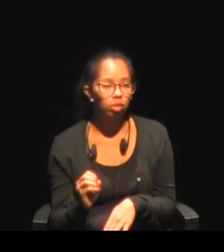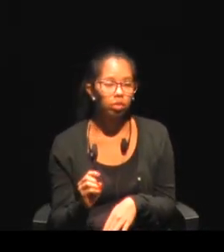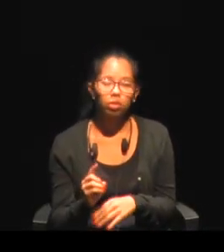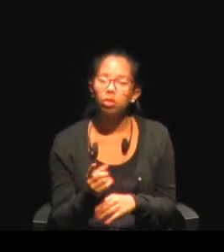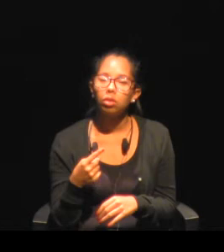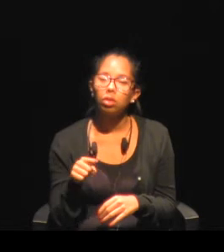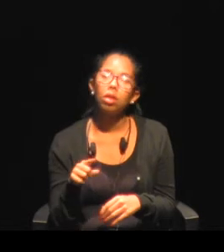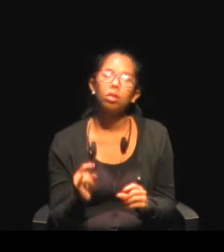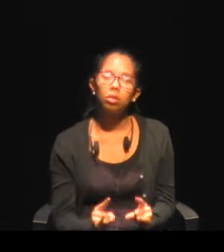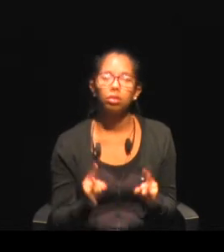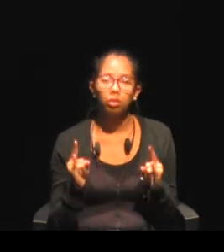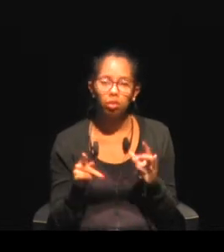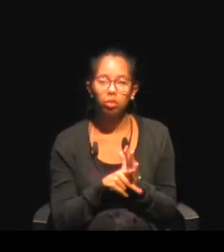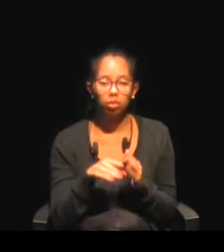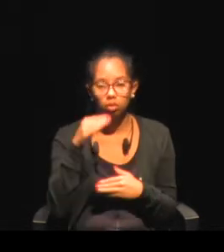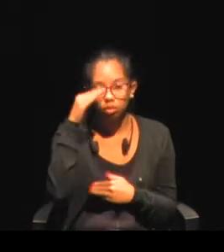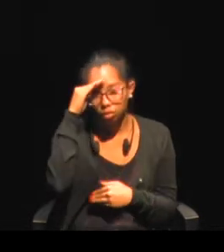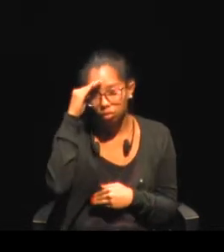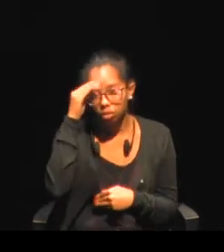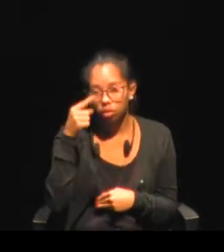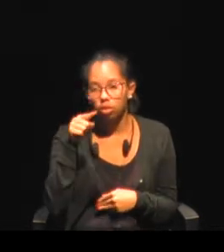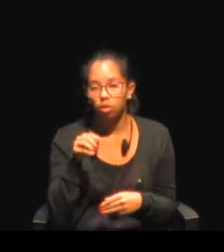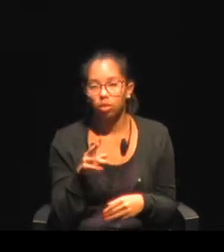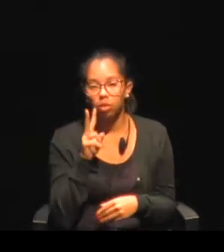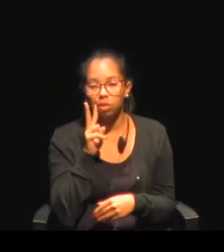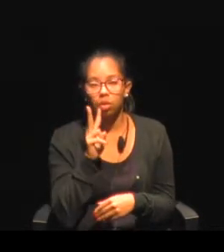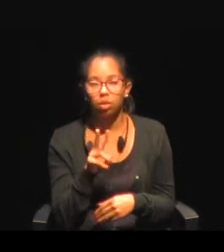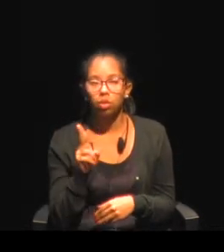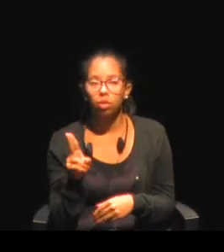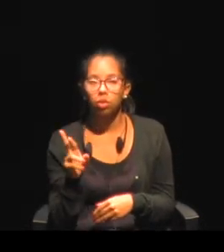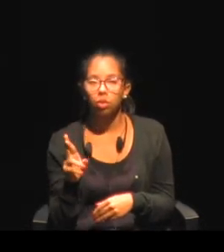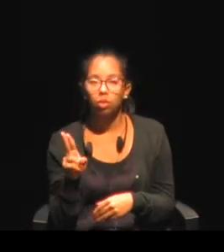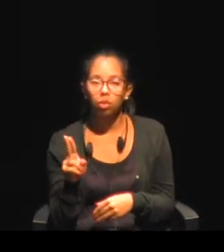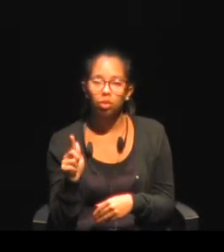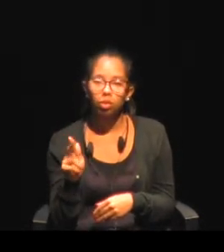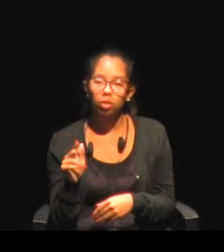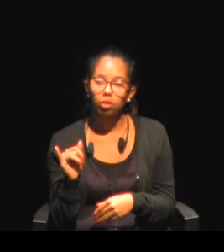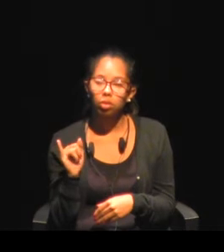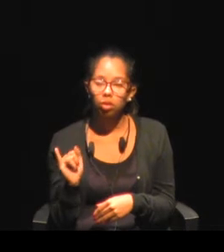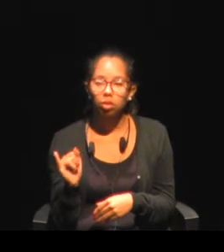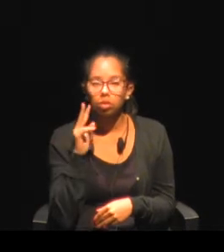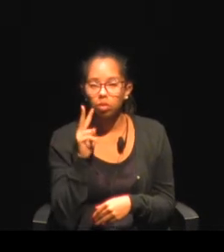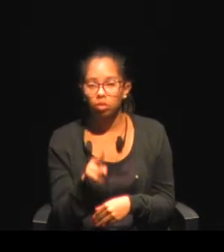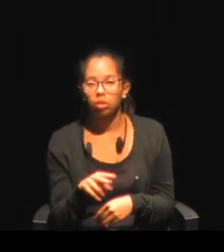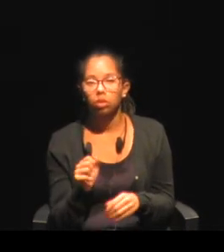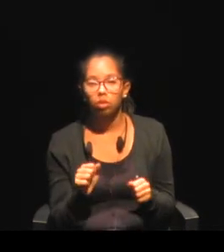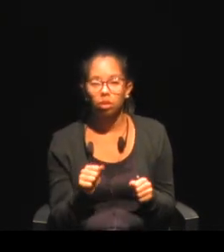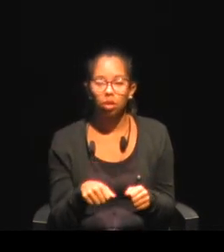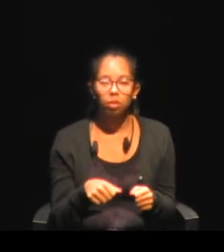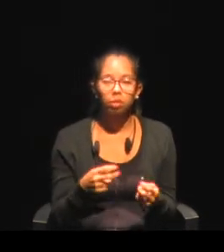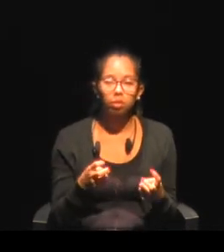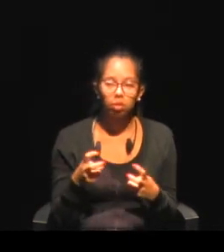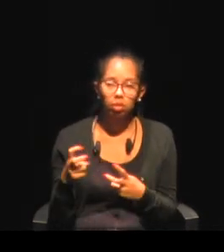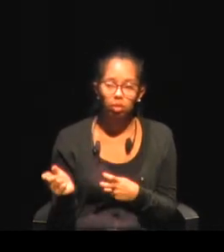de coxilhas, e o edifício militar se instala dessa situação, olhando para o Uruguai, né, que é um edifício militar